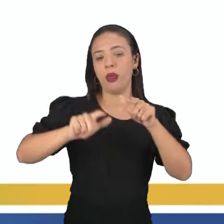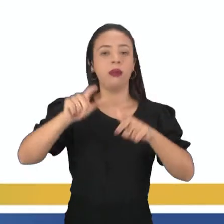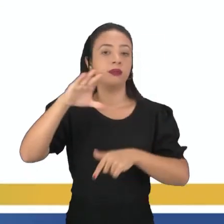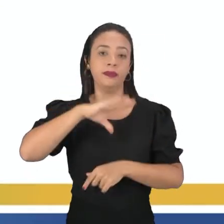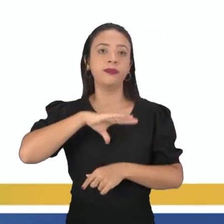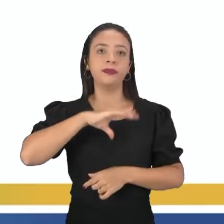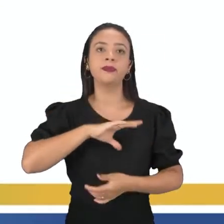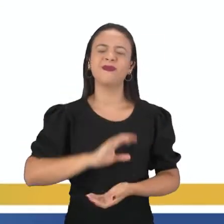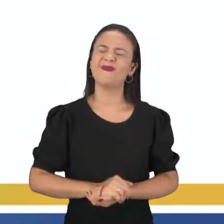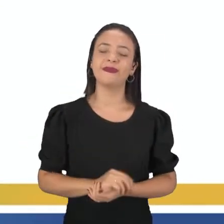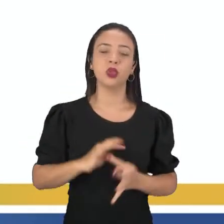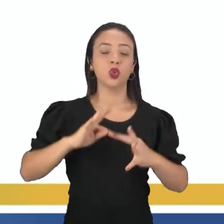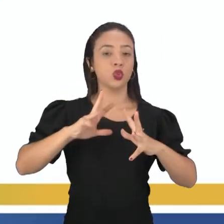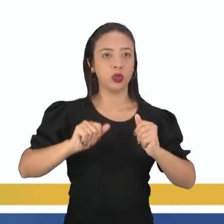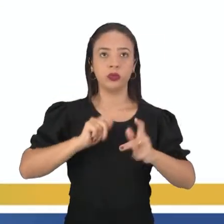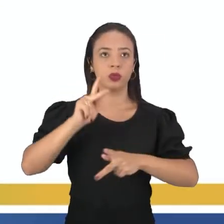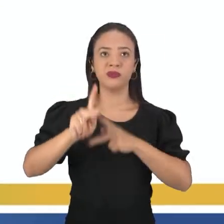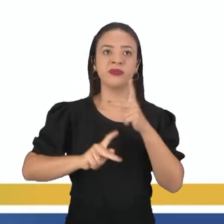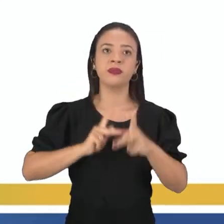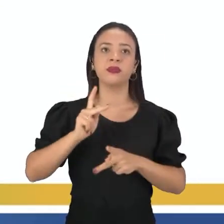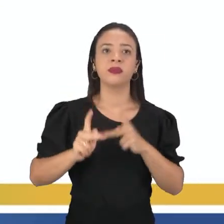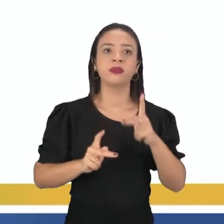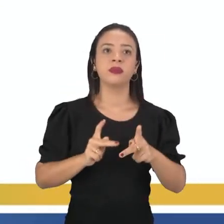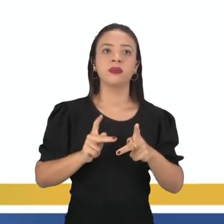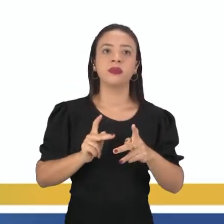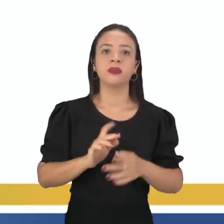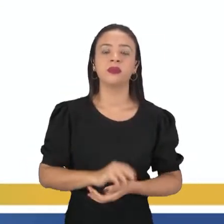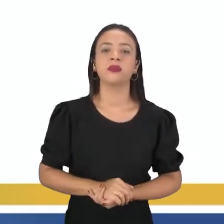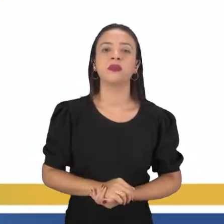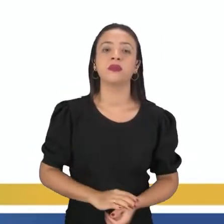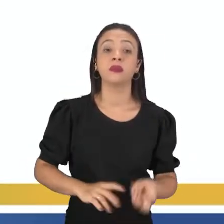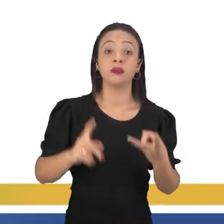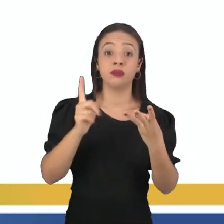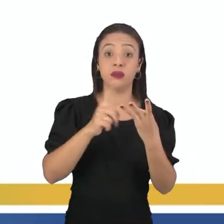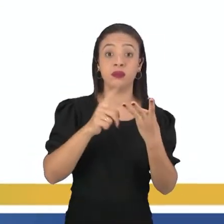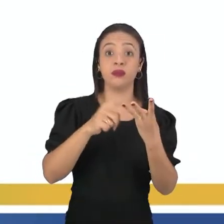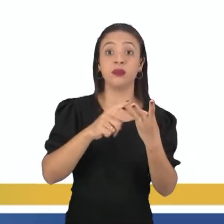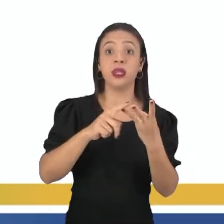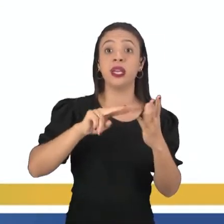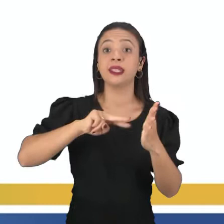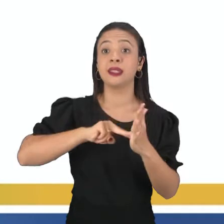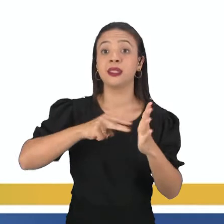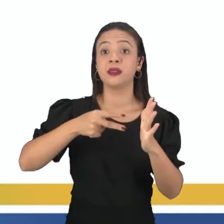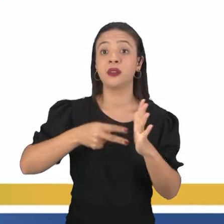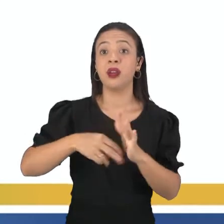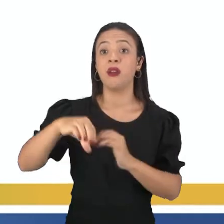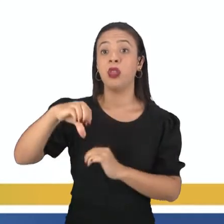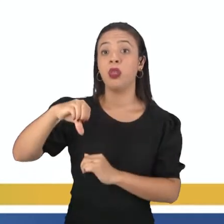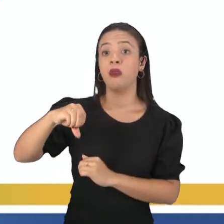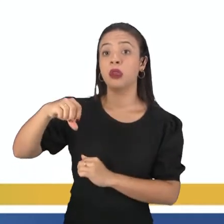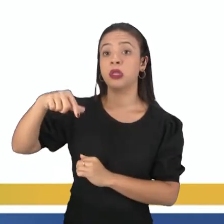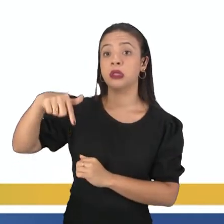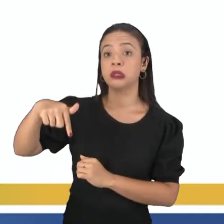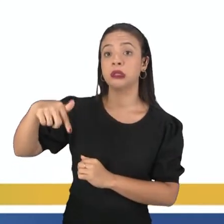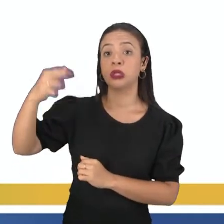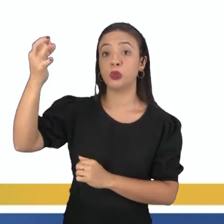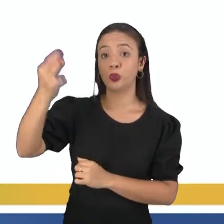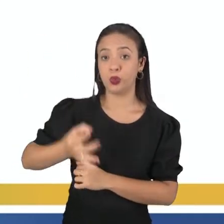Então, a gente tinha todo o restante da população dentro desse terceiro estado. E todo esse restante da população representava